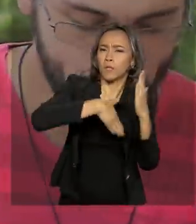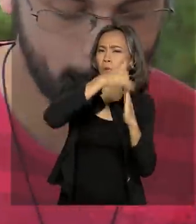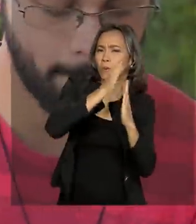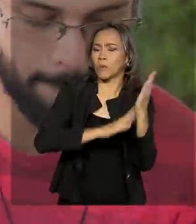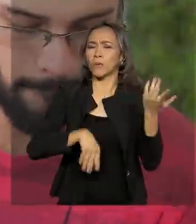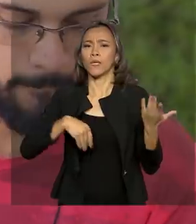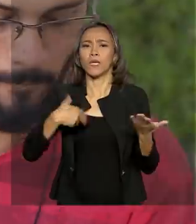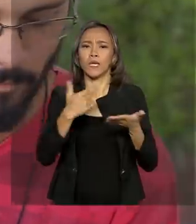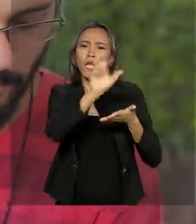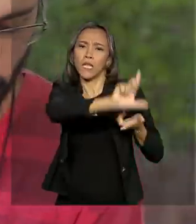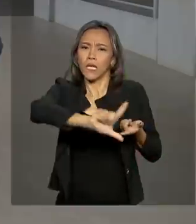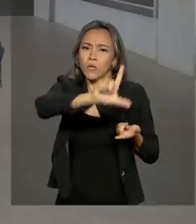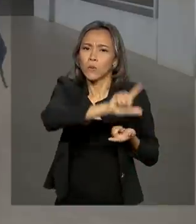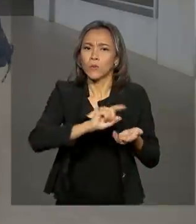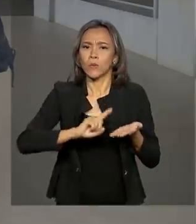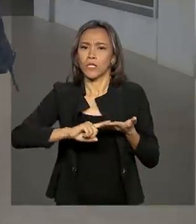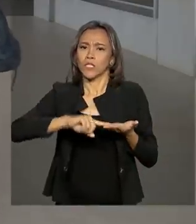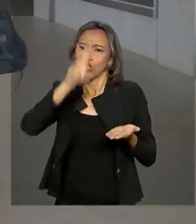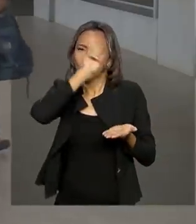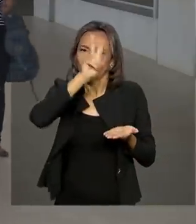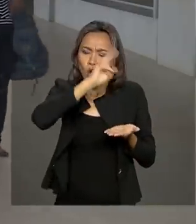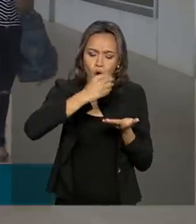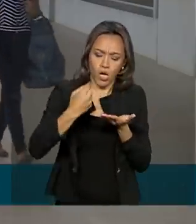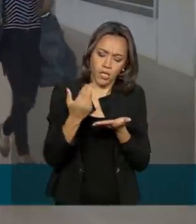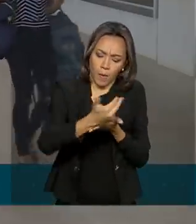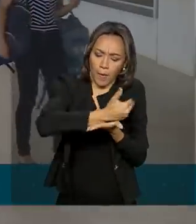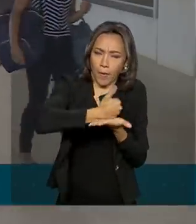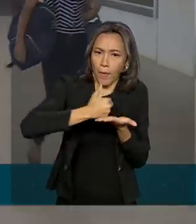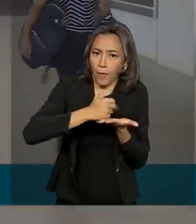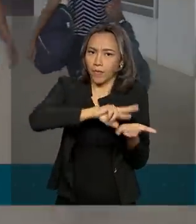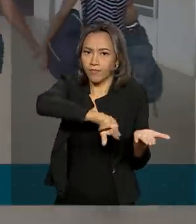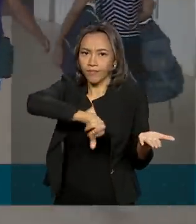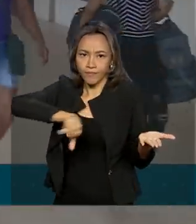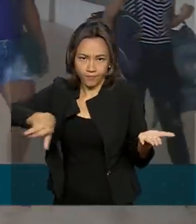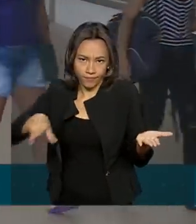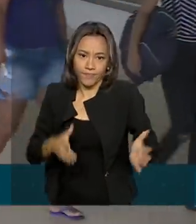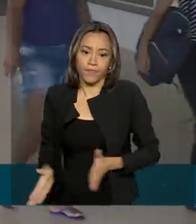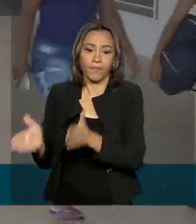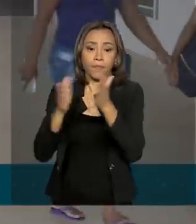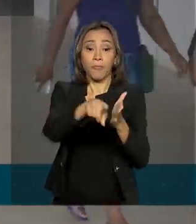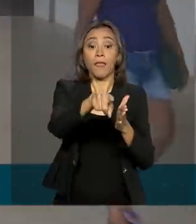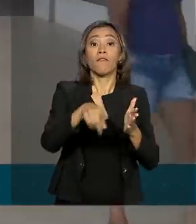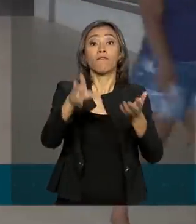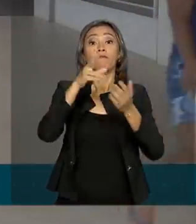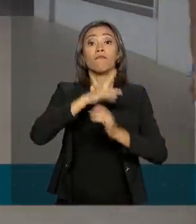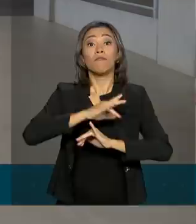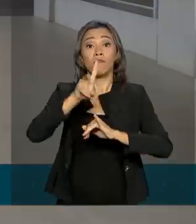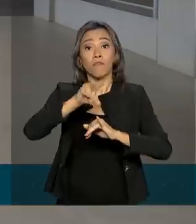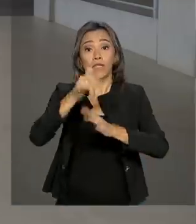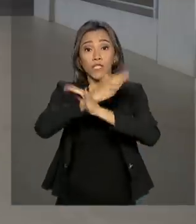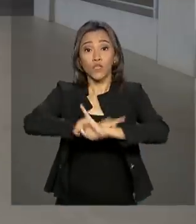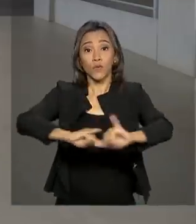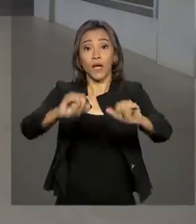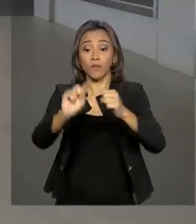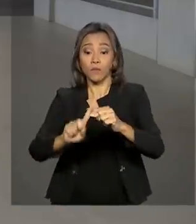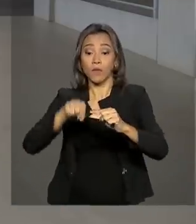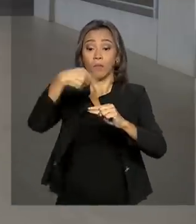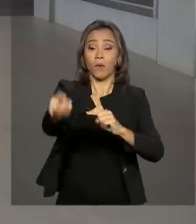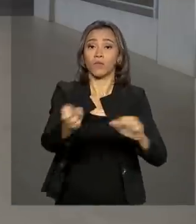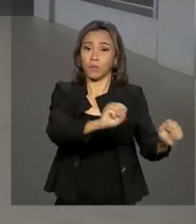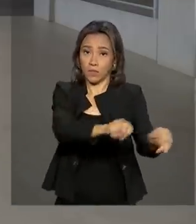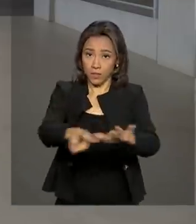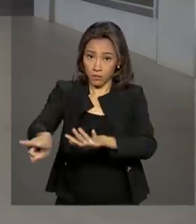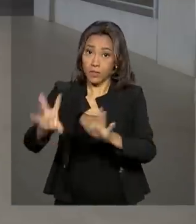e histórias em quadrinhos. O edital do Prêmio Nacional das Artes vai ser publicado na semana que vem. As inscrições